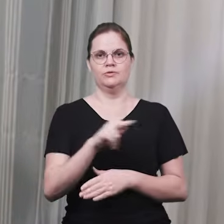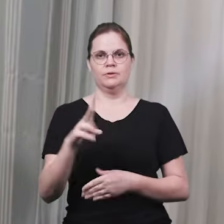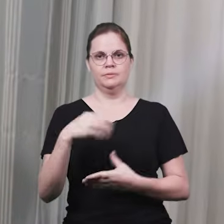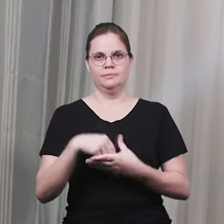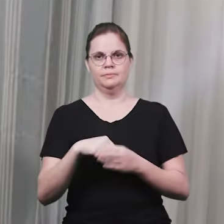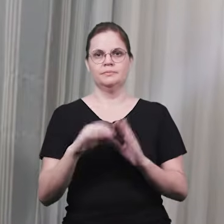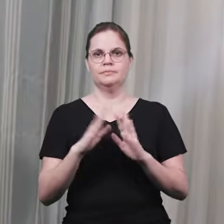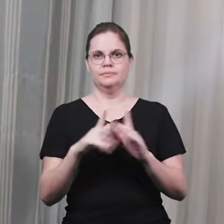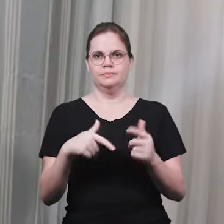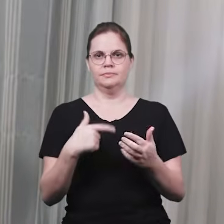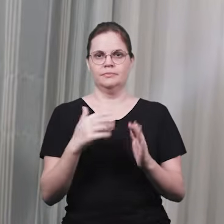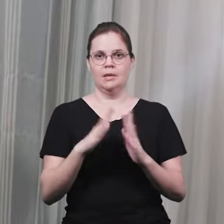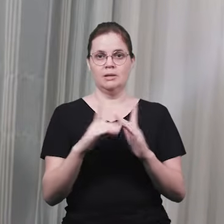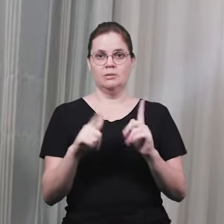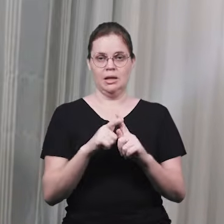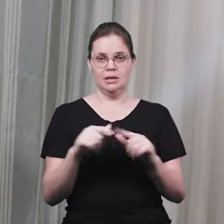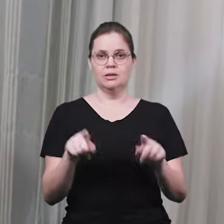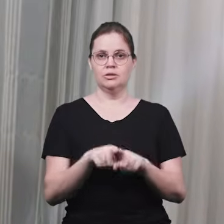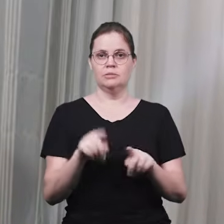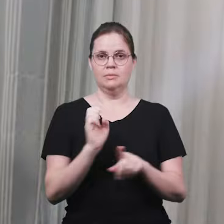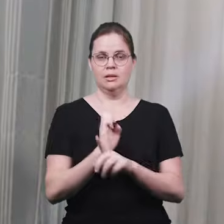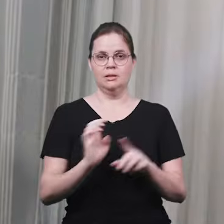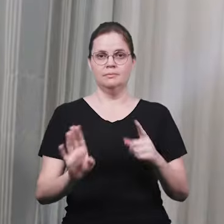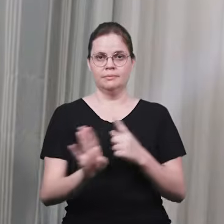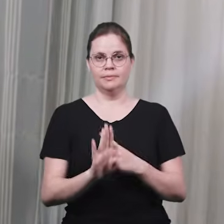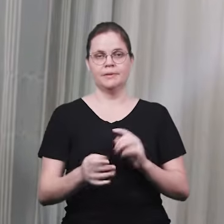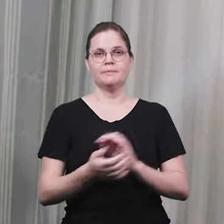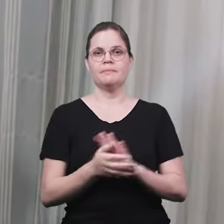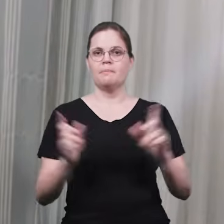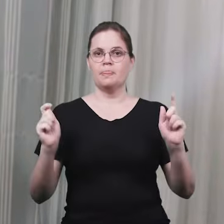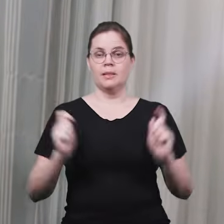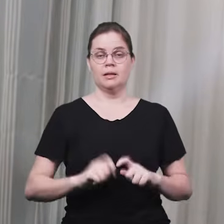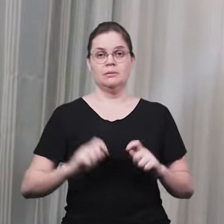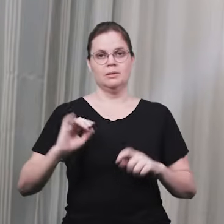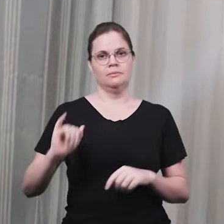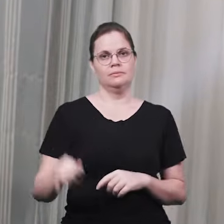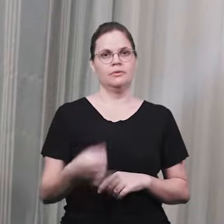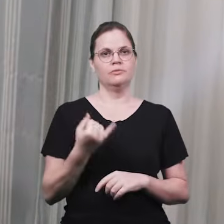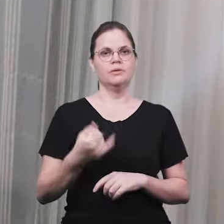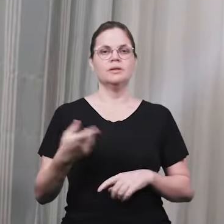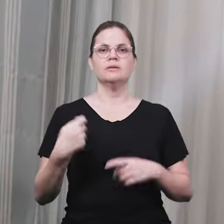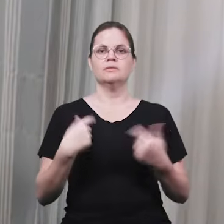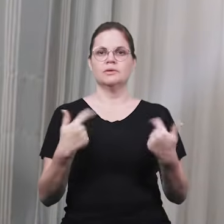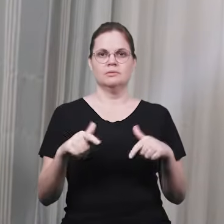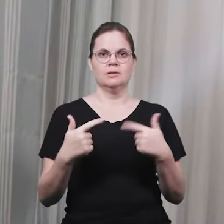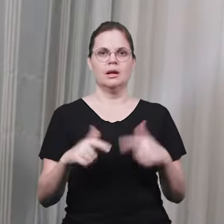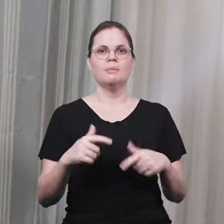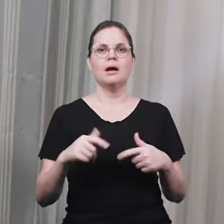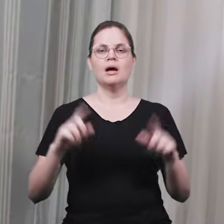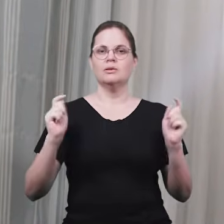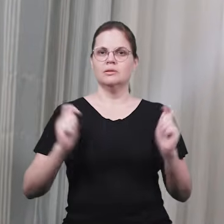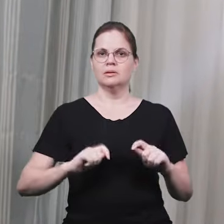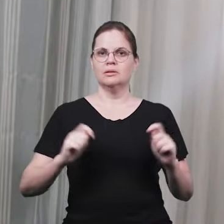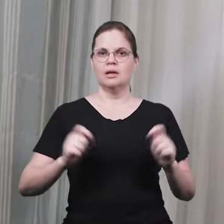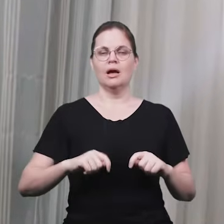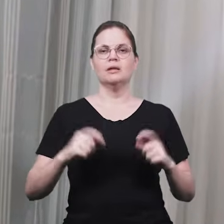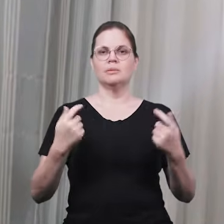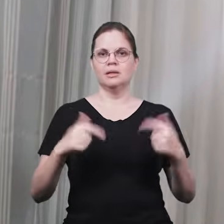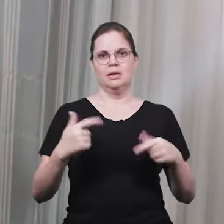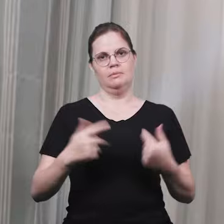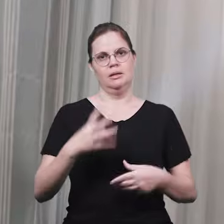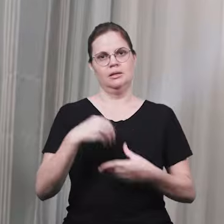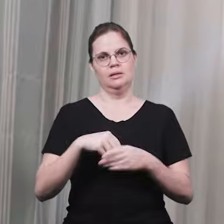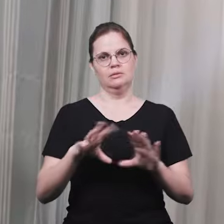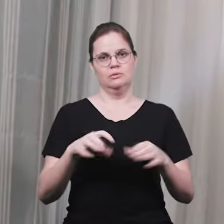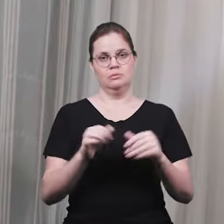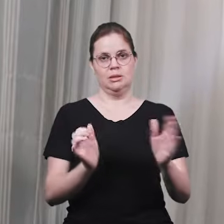Deus por isso, e dentro dessas classes a gente pode fazer um trabalho mais acessível, que é o que acontece no nosso dia a dia. A gente trabalha com acessibilidade tanto nos